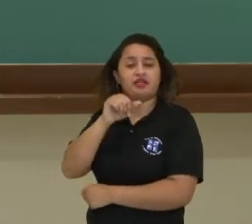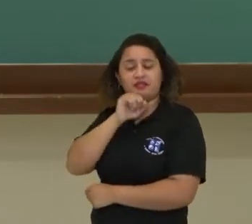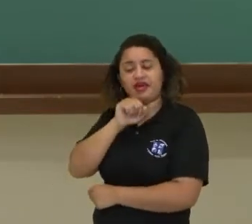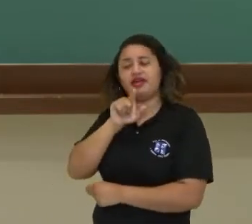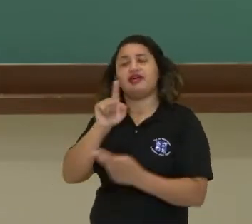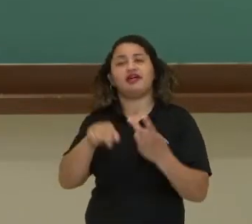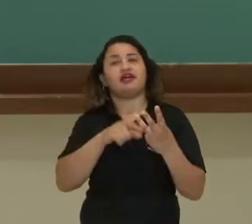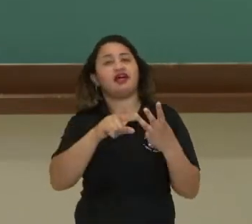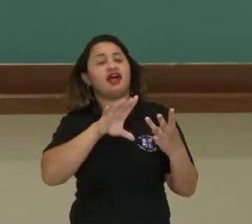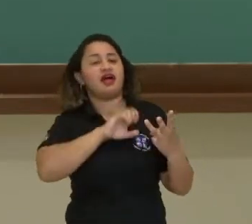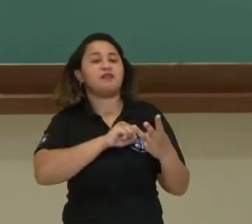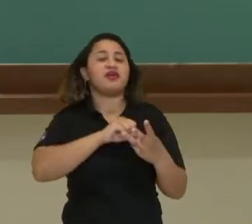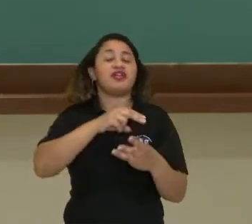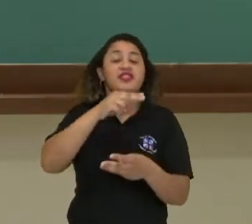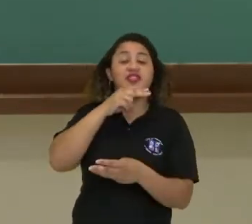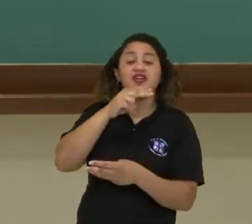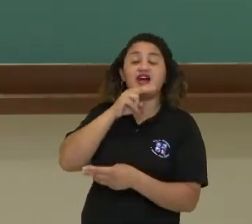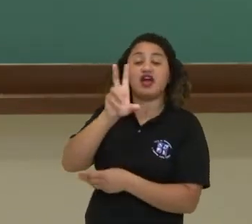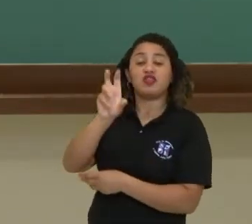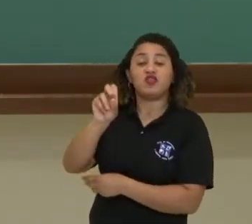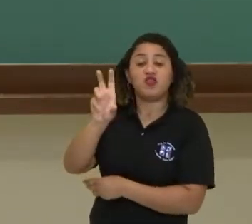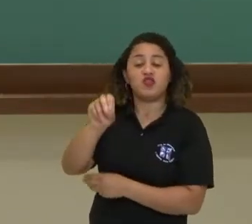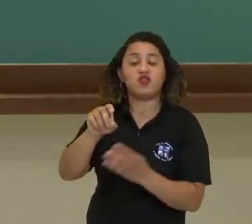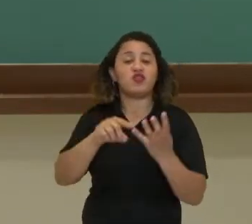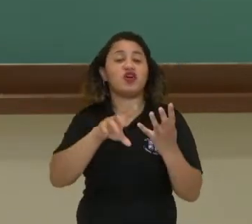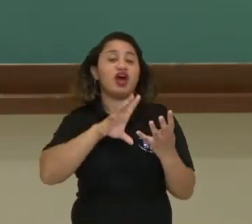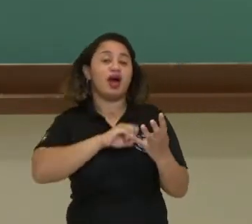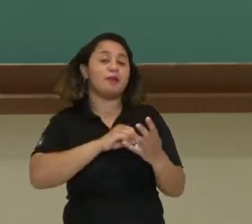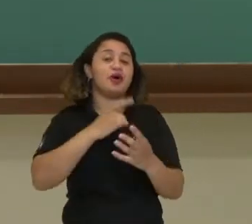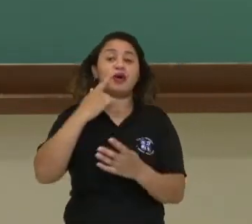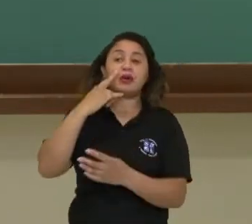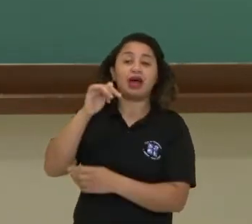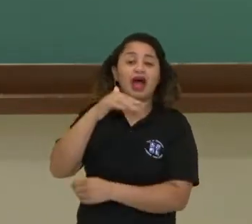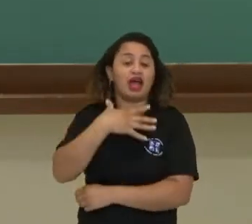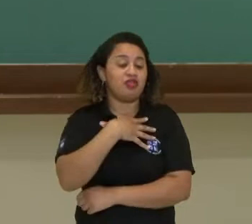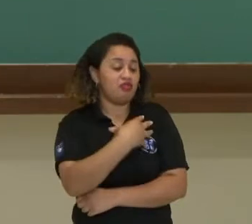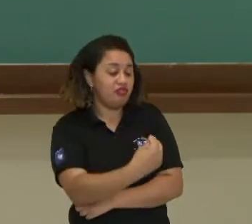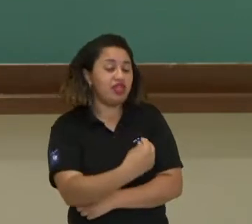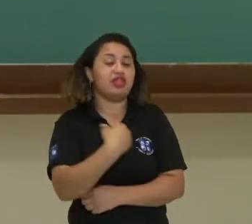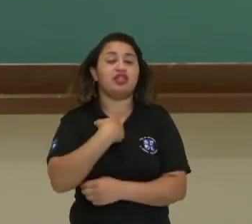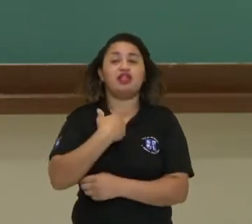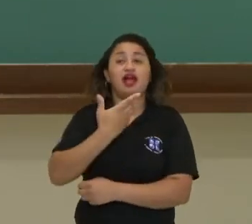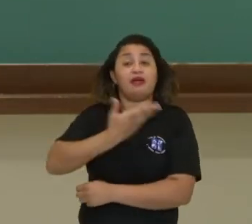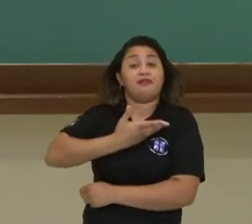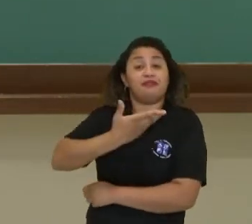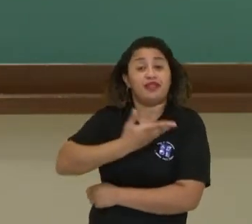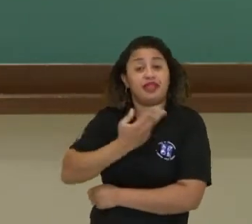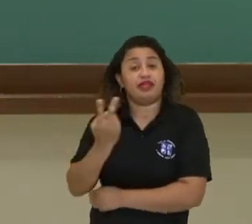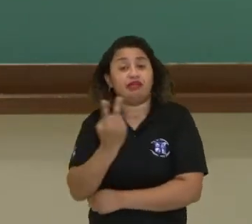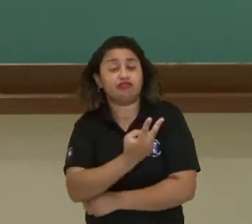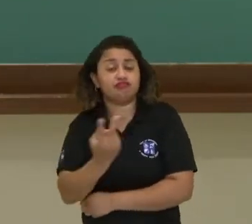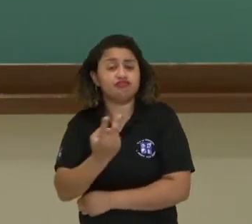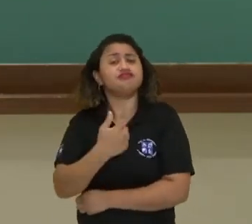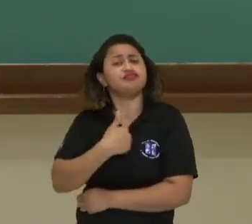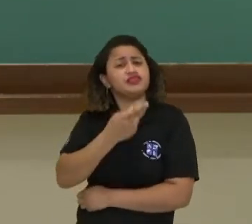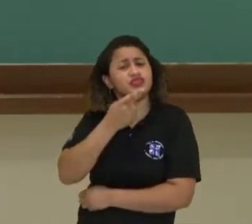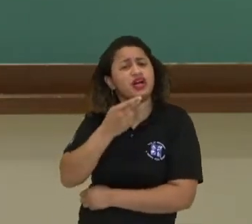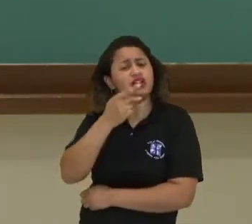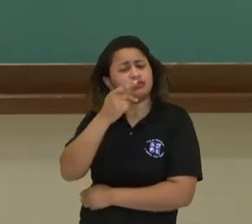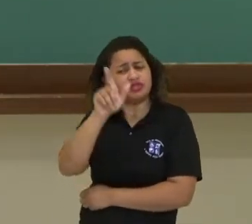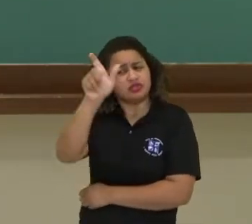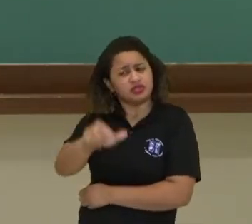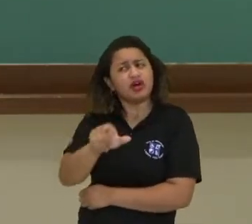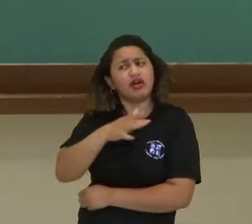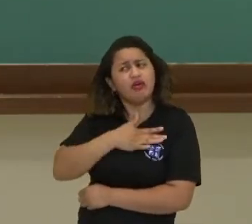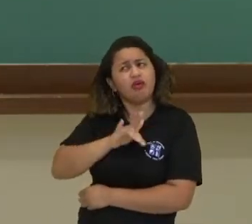entre Neto e avô é o amor entre pai e filho é o amor entre amigos digam para as pessoas que você gosta que você